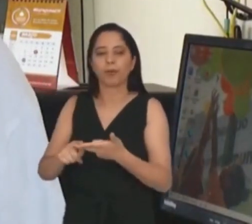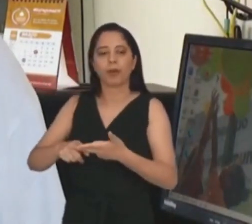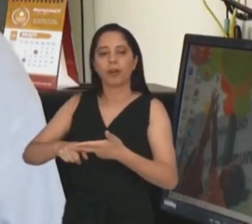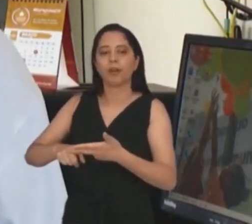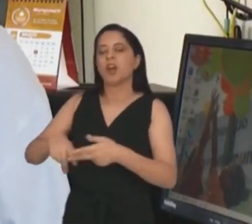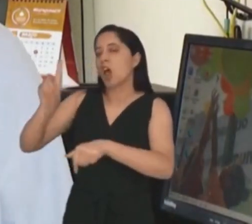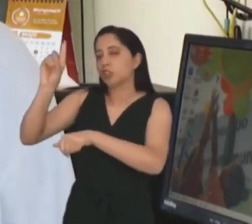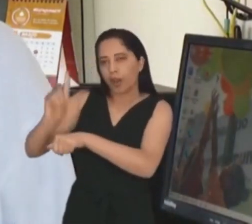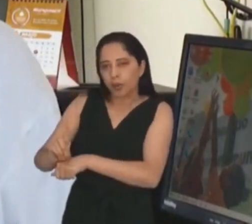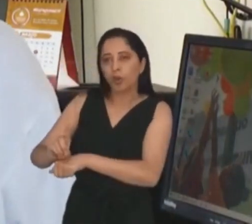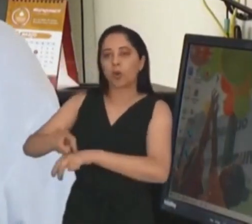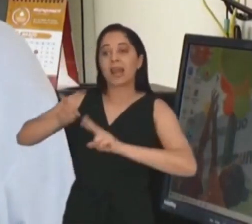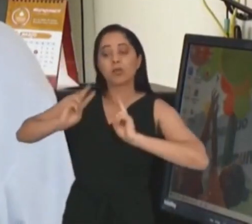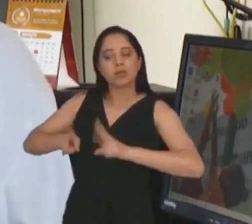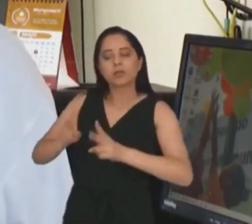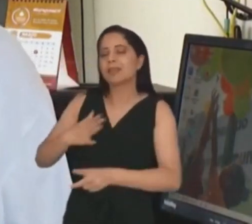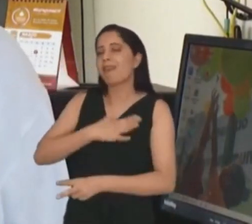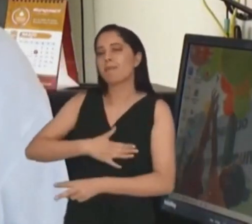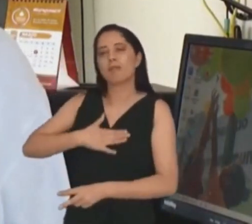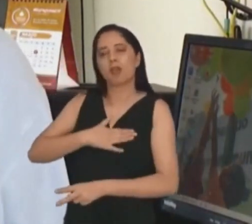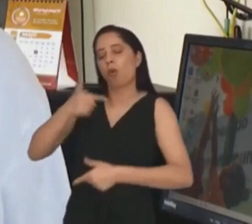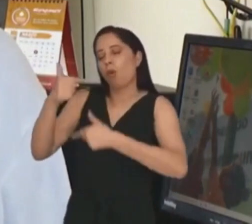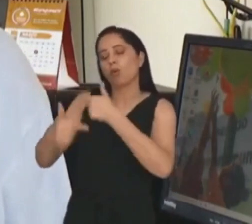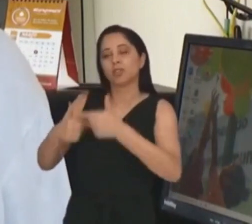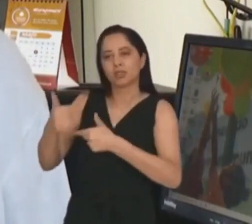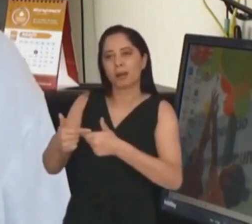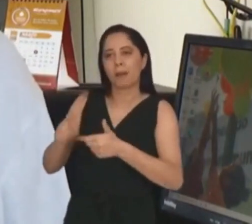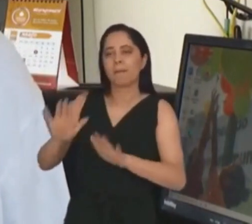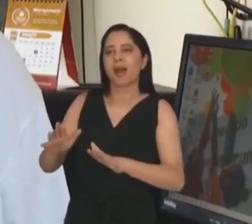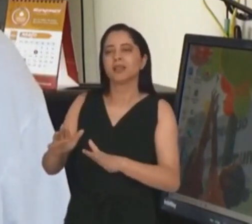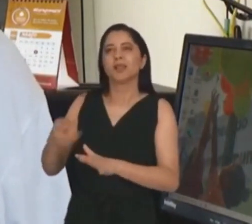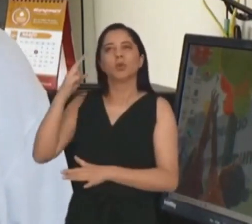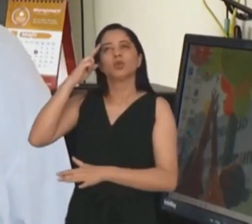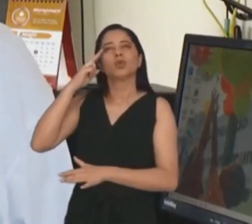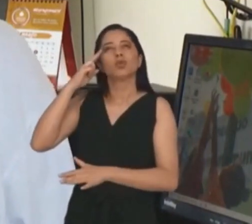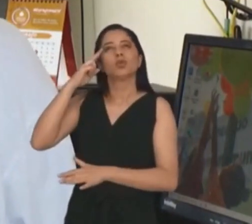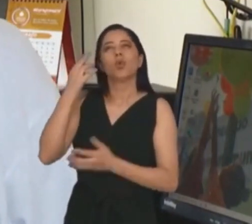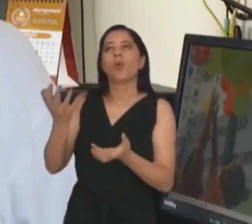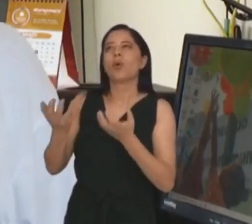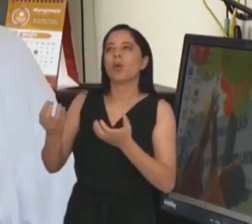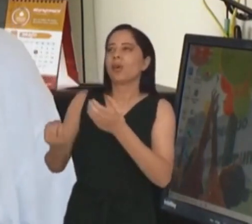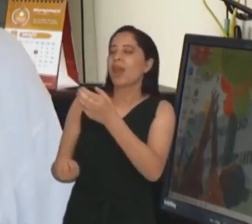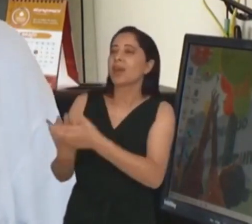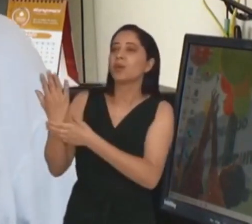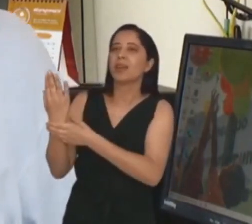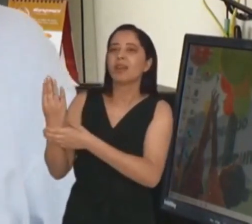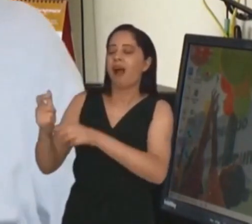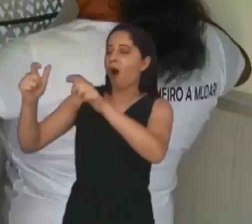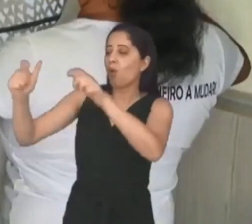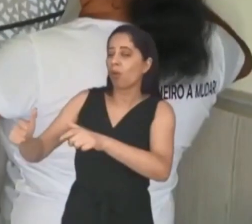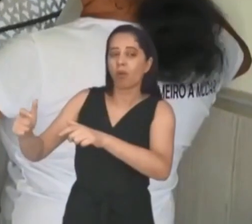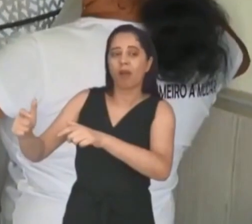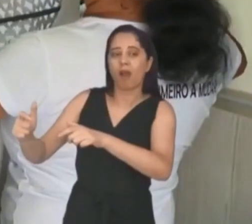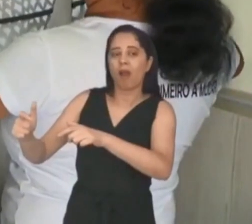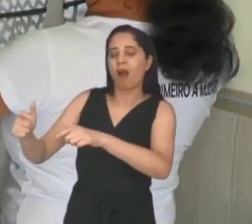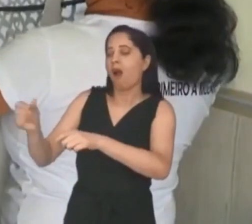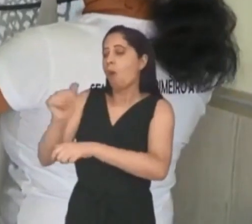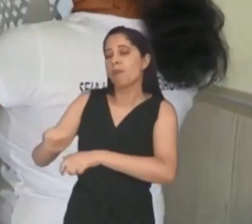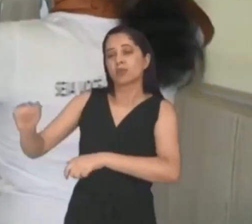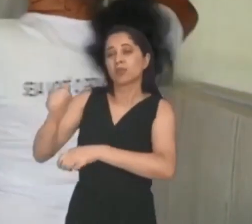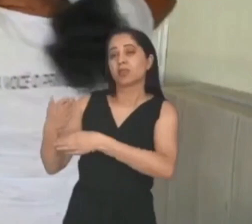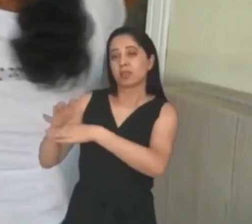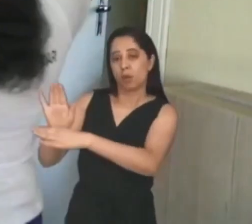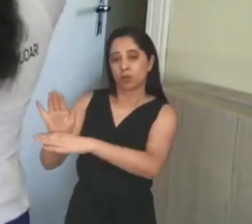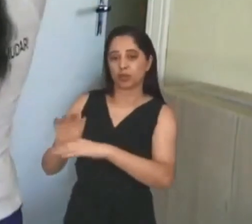professora, e sempre gostei muito dessa área. E meu sonho era empreender uma ação que pudesse fazer a diferença na cidade. A AMA atua